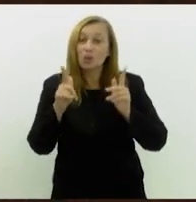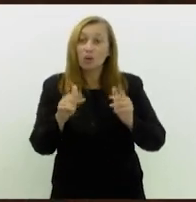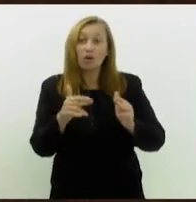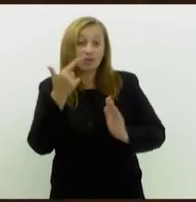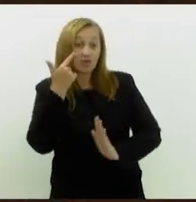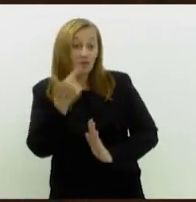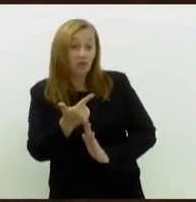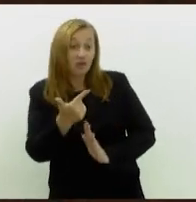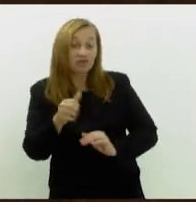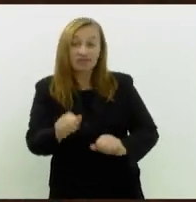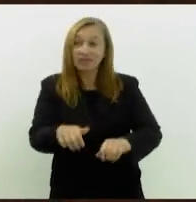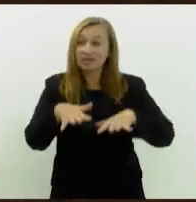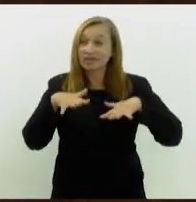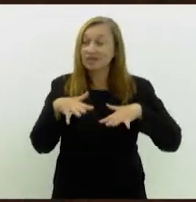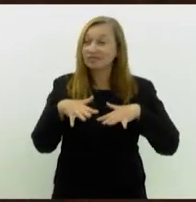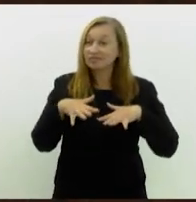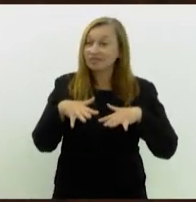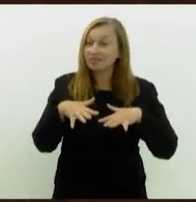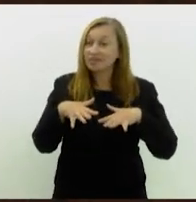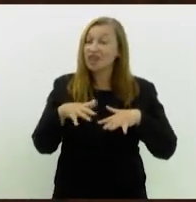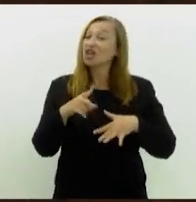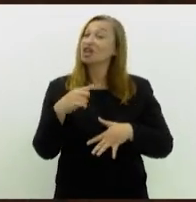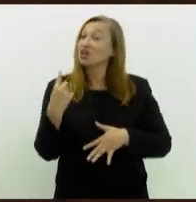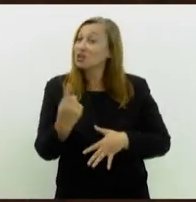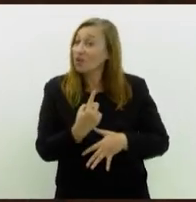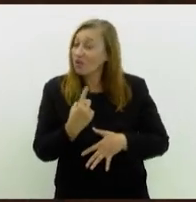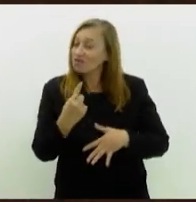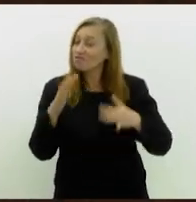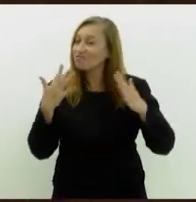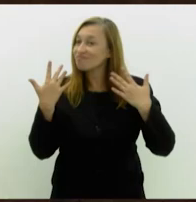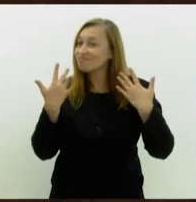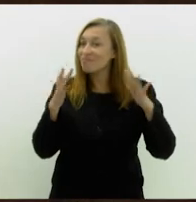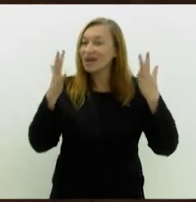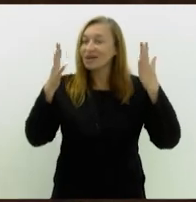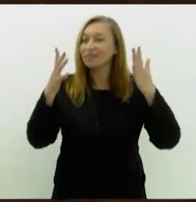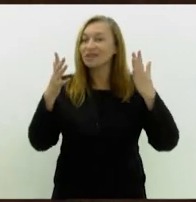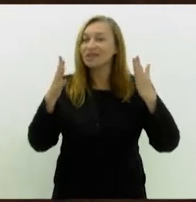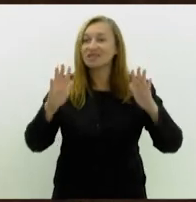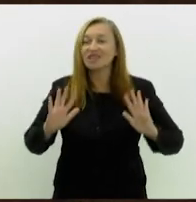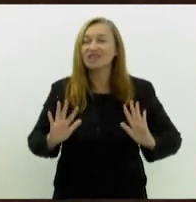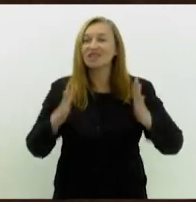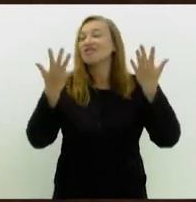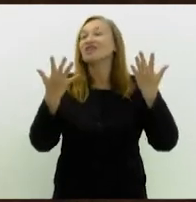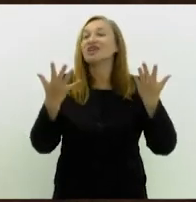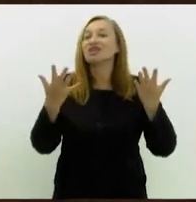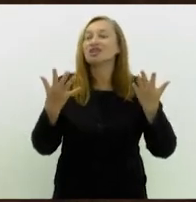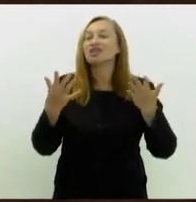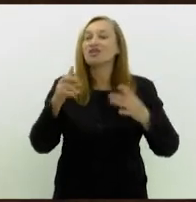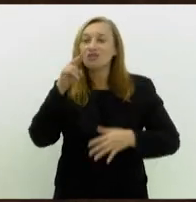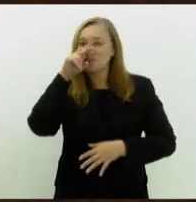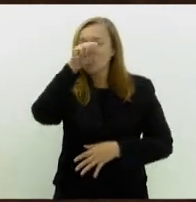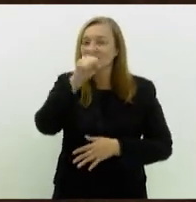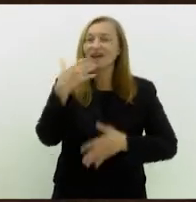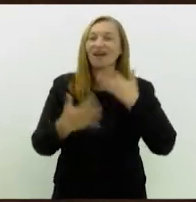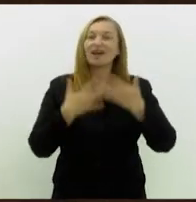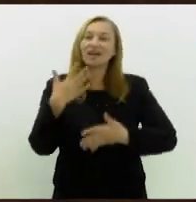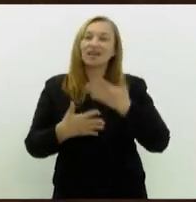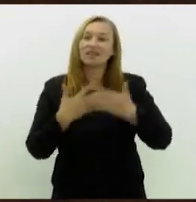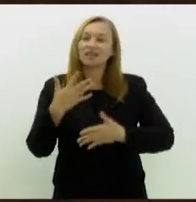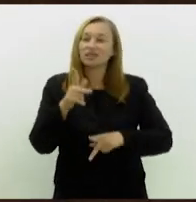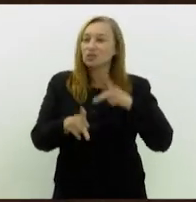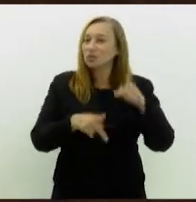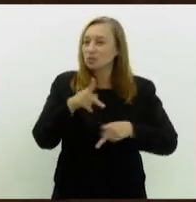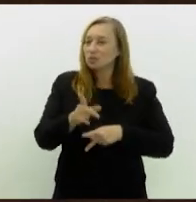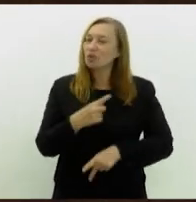aqui na Assembleia Legislativa em que a gente celebra comemora e fortalece alegria do nosso